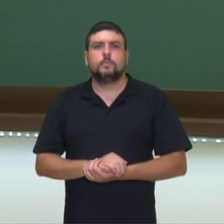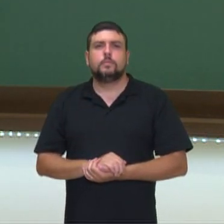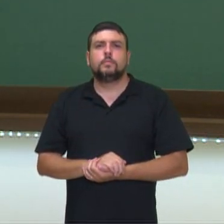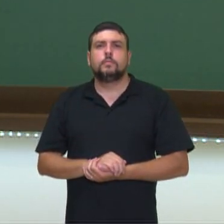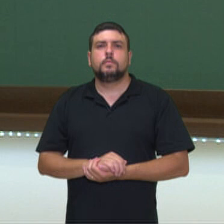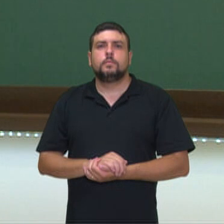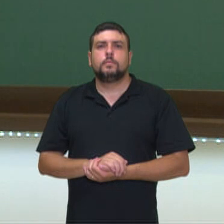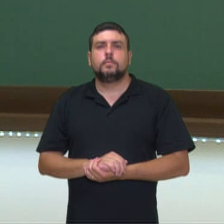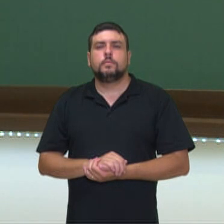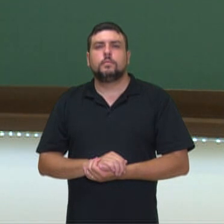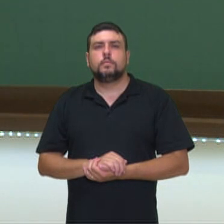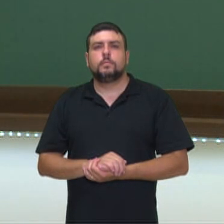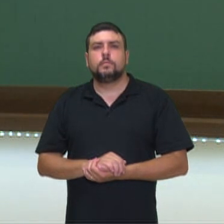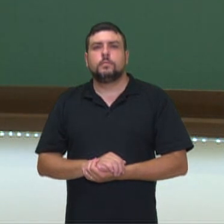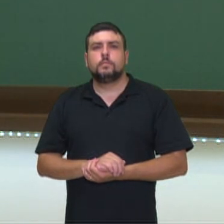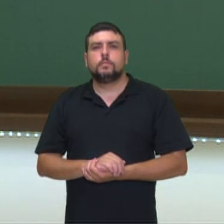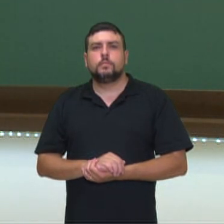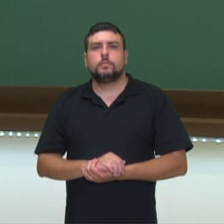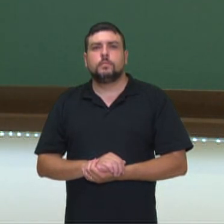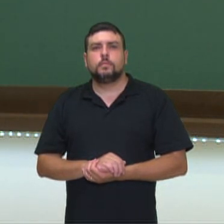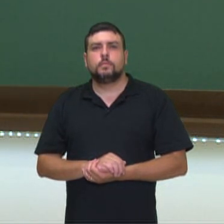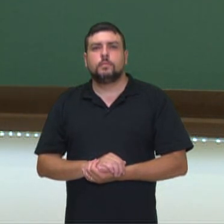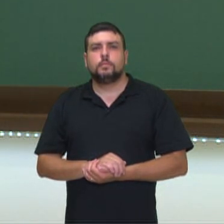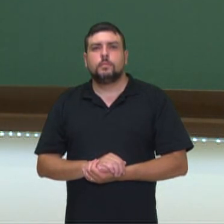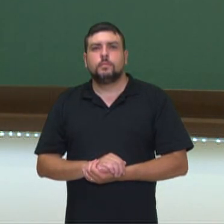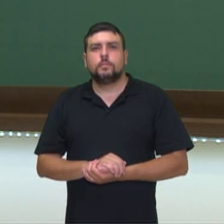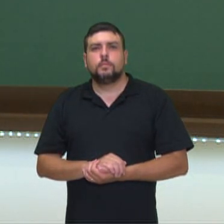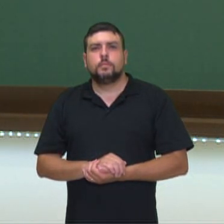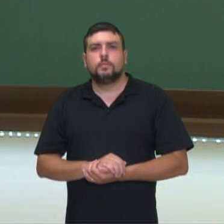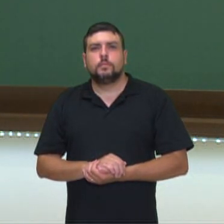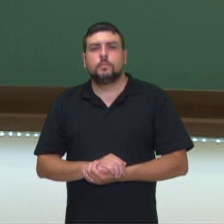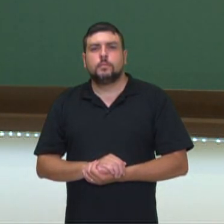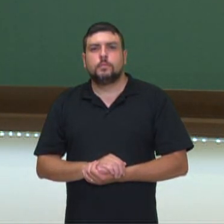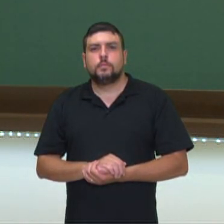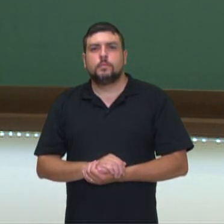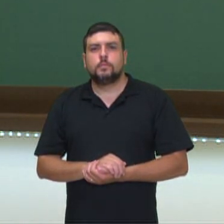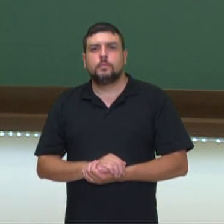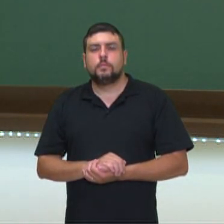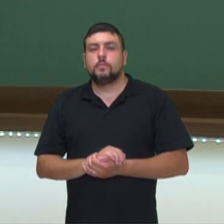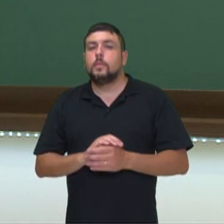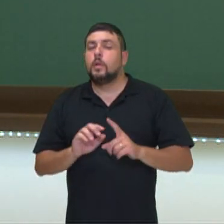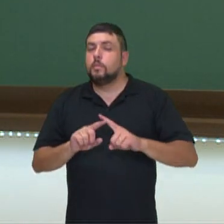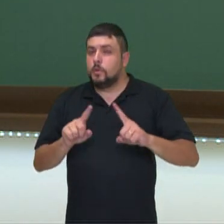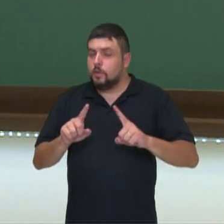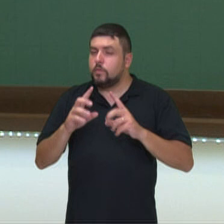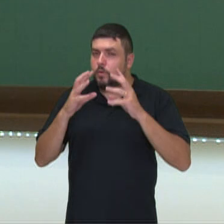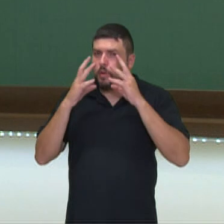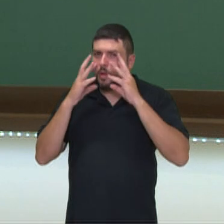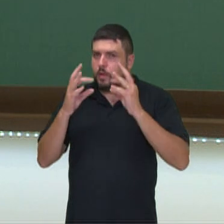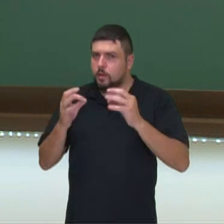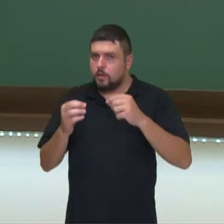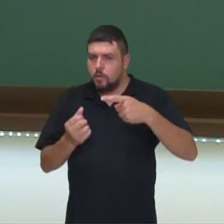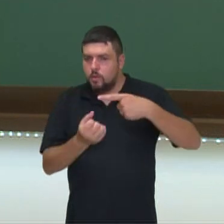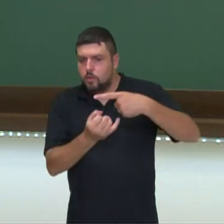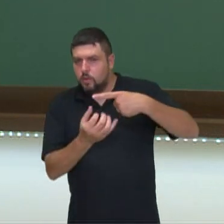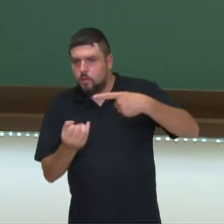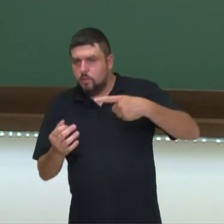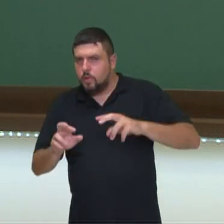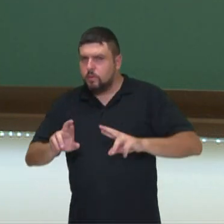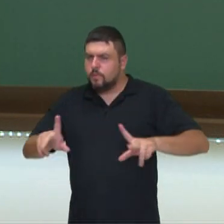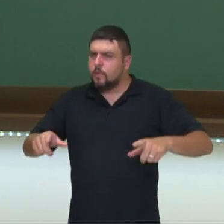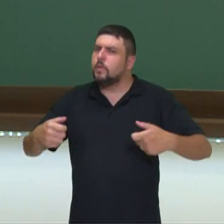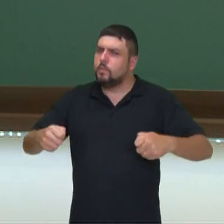denominador eu repito, que vai ser 15. Tranquilo? Mas só, atenção, hein? Denominadores diferentes tem que